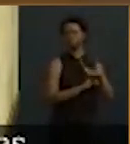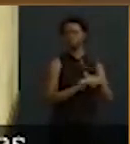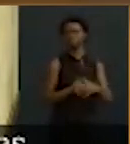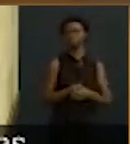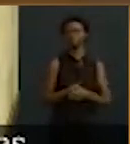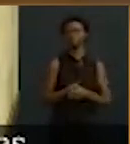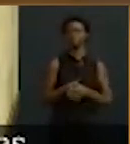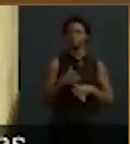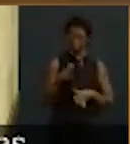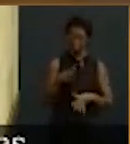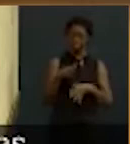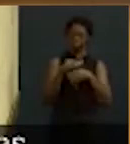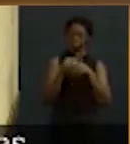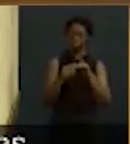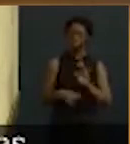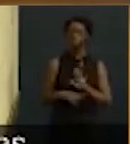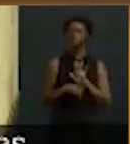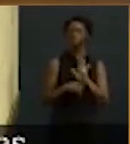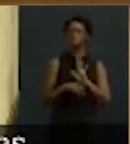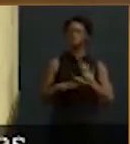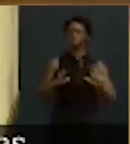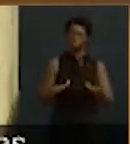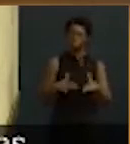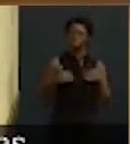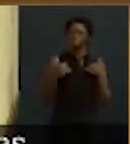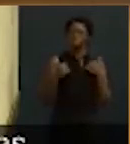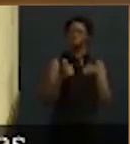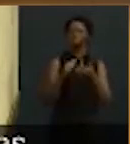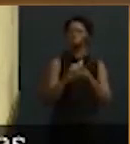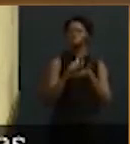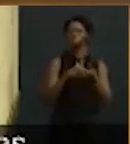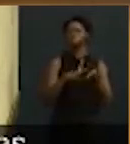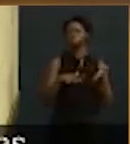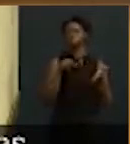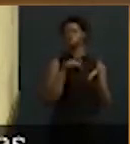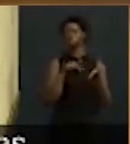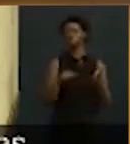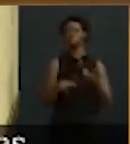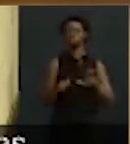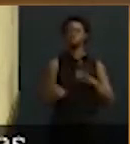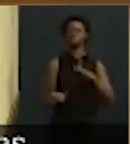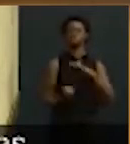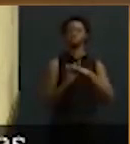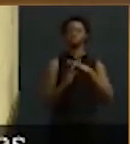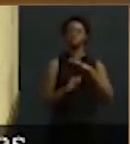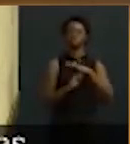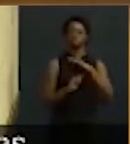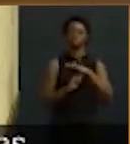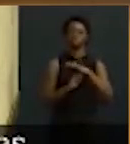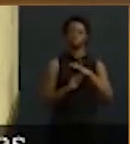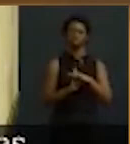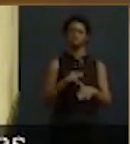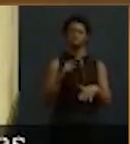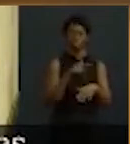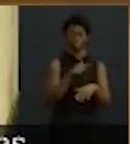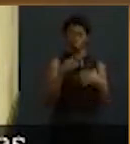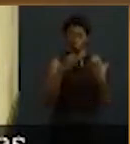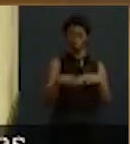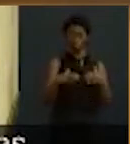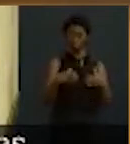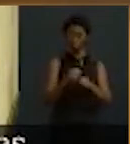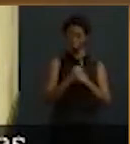a contribuir para o aprimoramento das atividades institucionais. O concurso deste